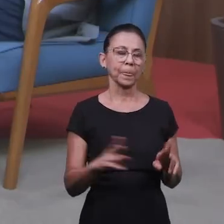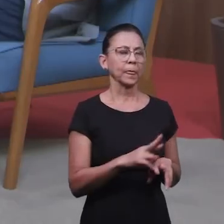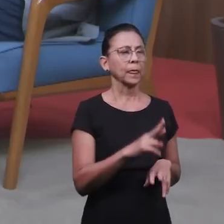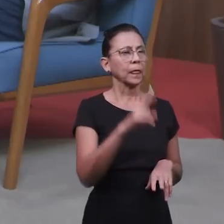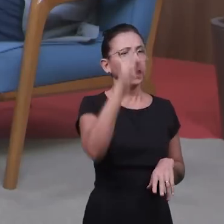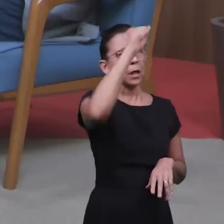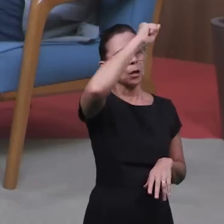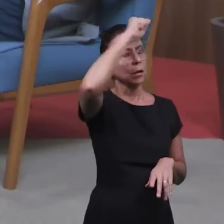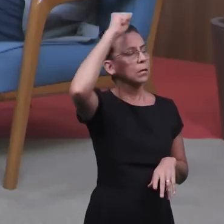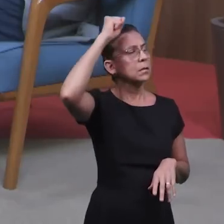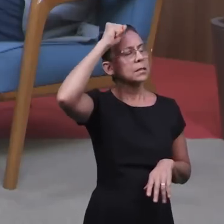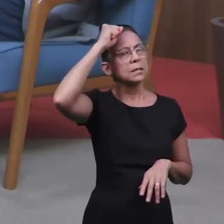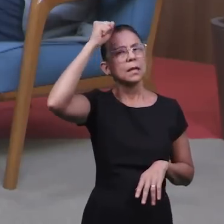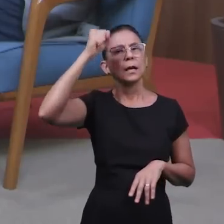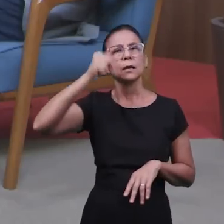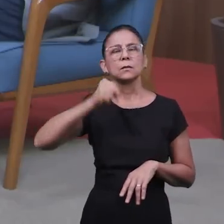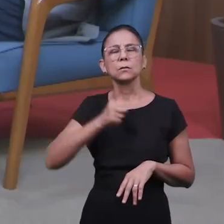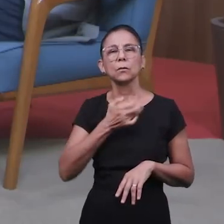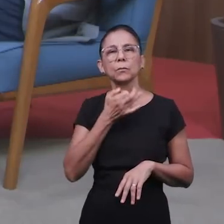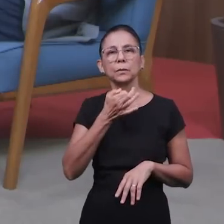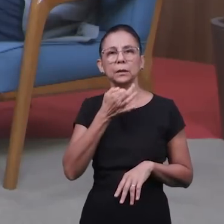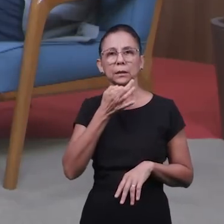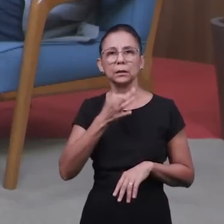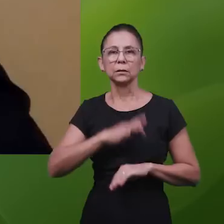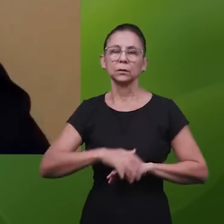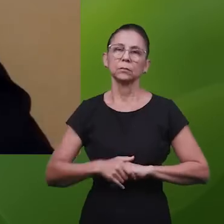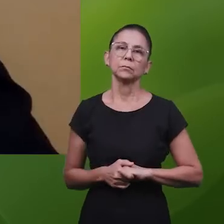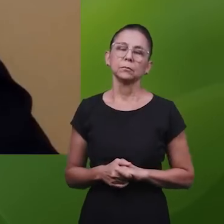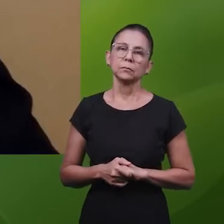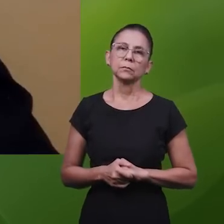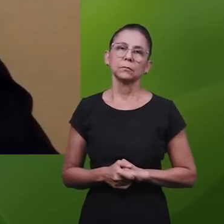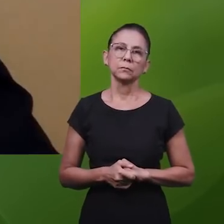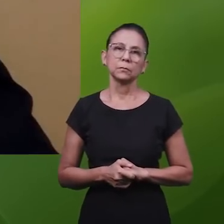Uma questão importante, historicamente,